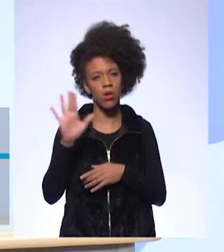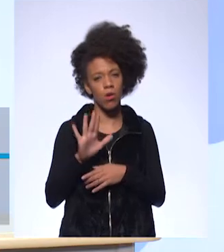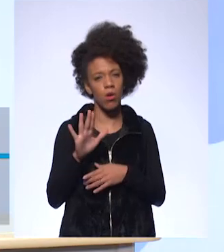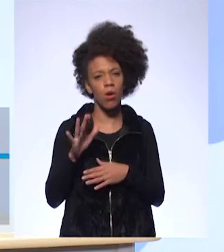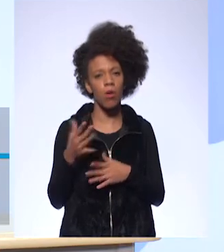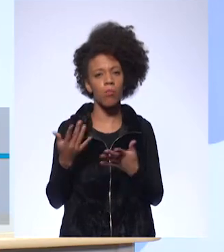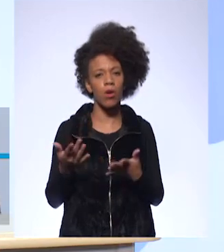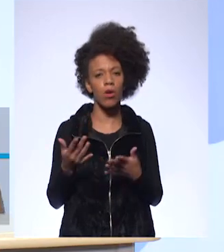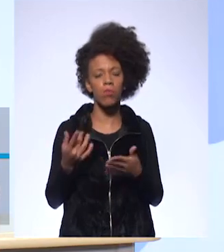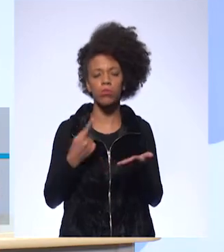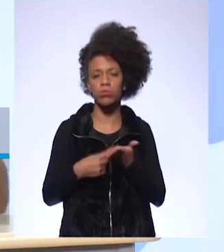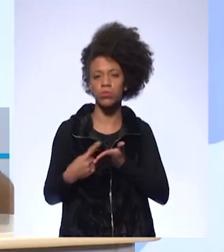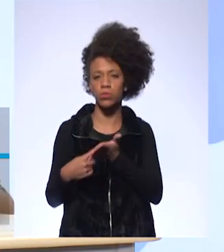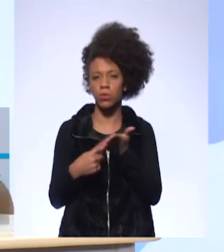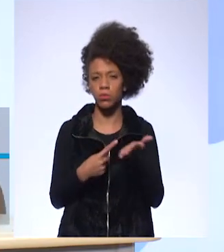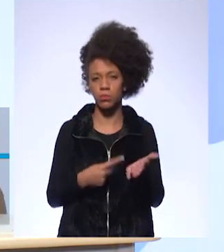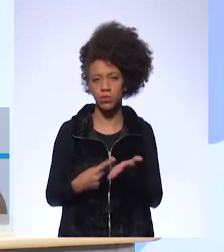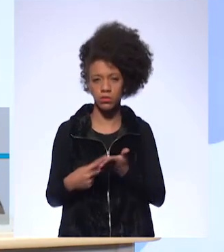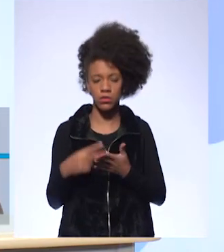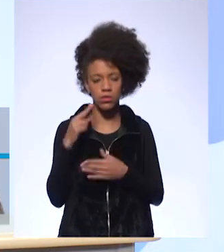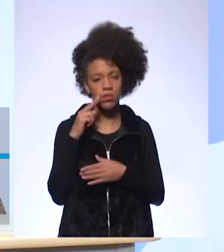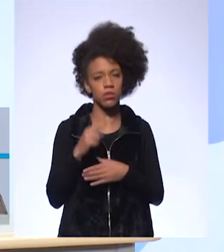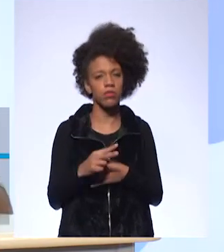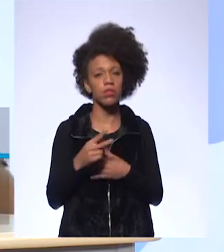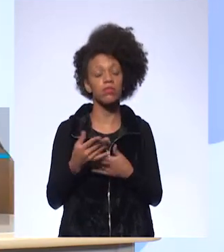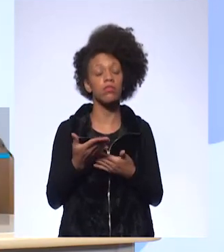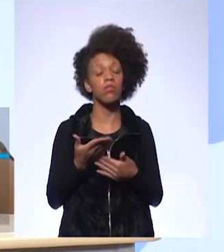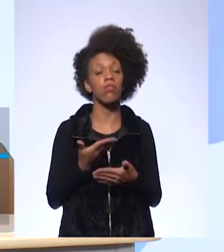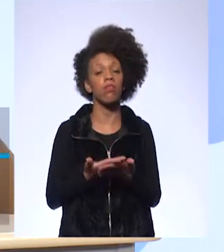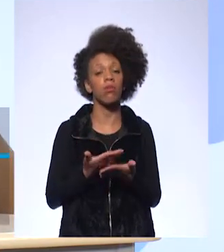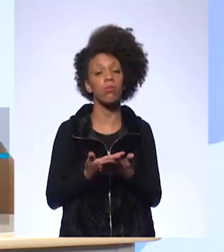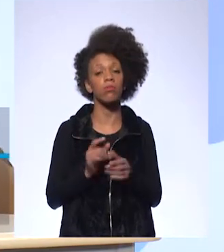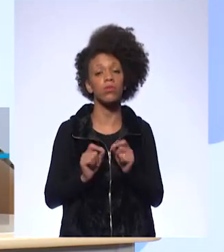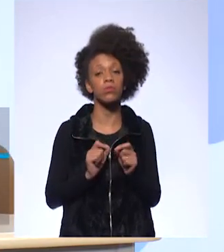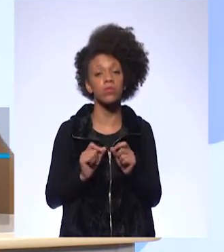esses tratados que nós estamos vendo aqui na nossa aula, de